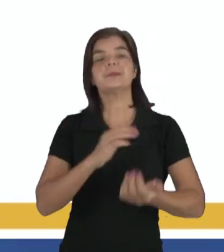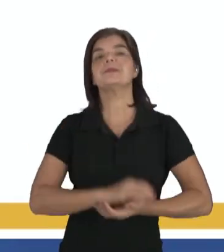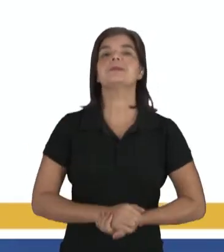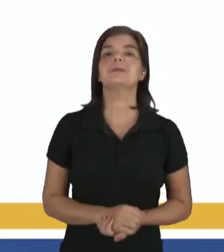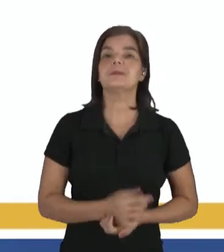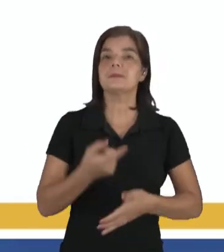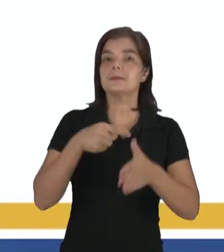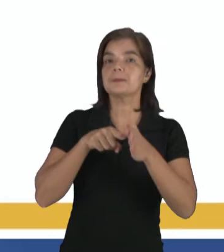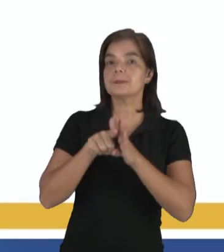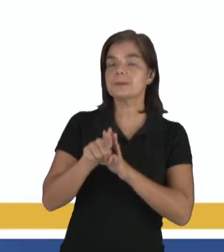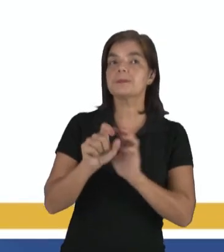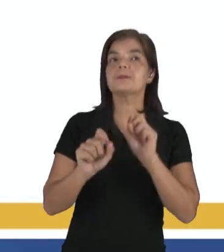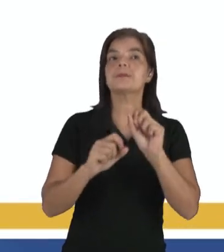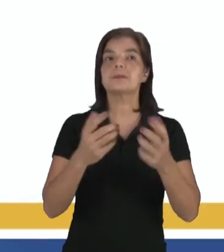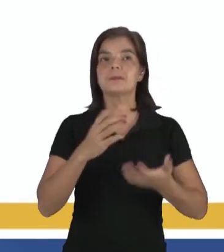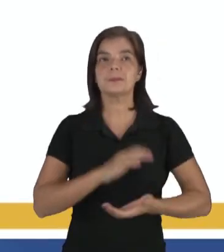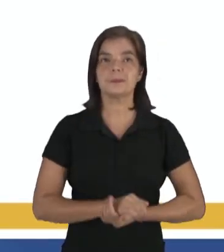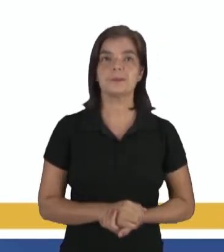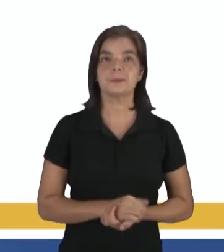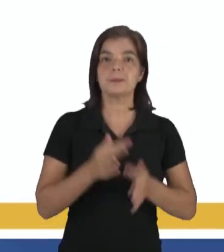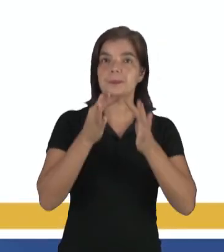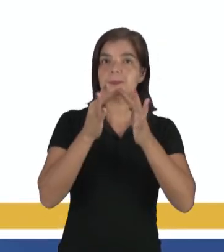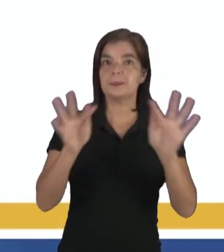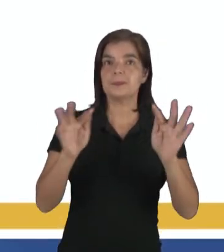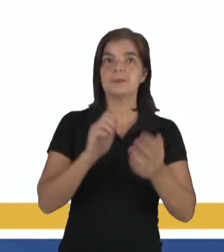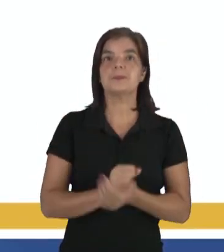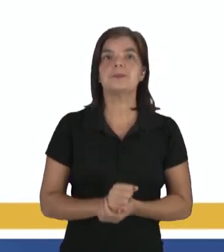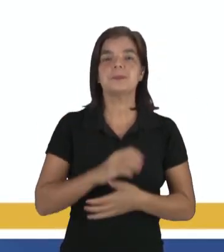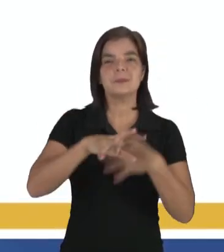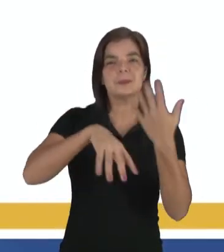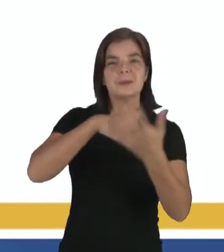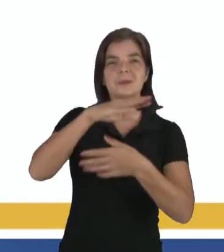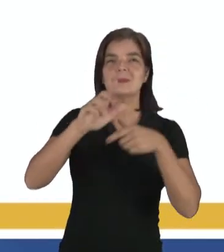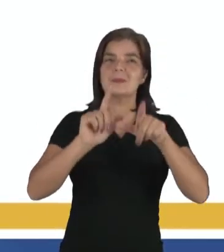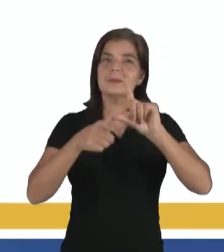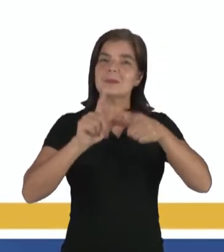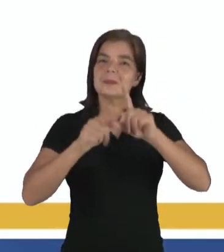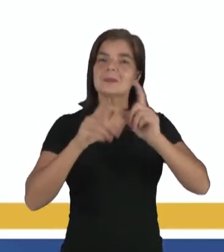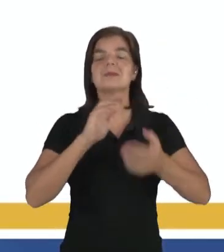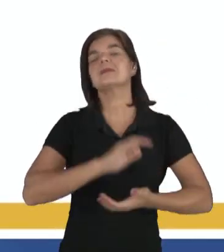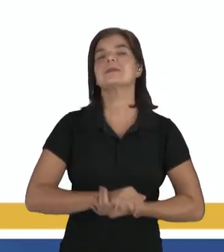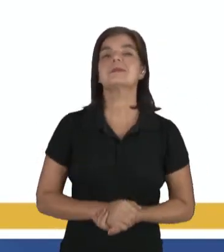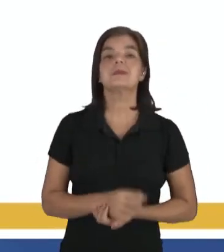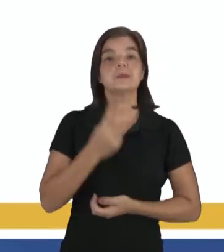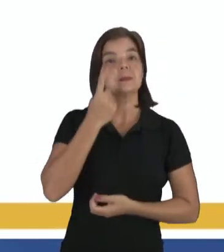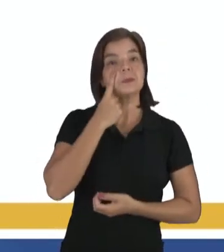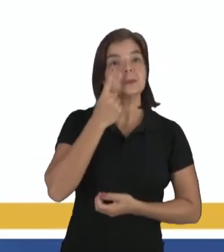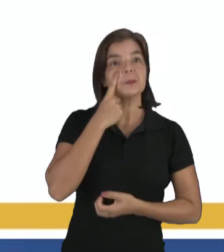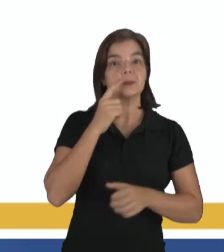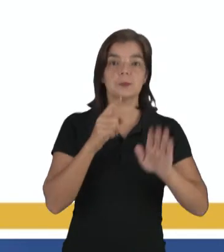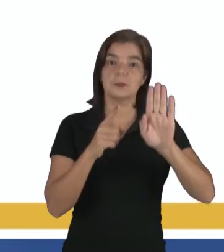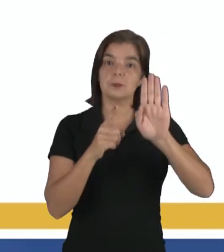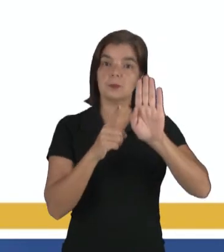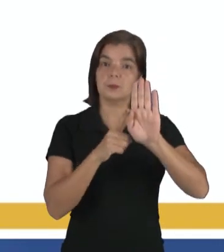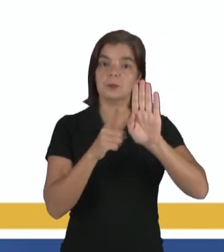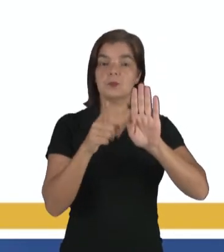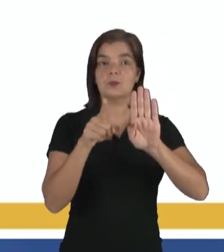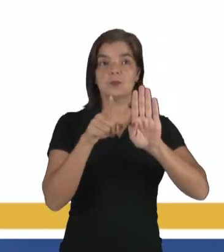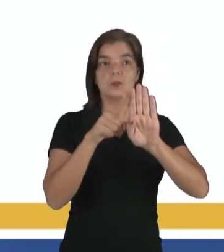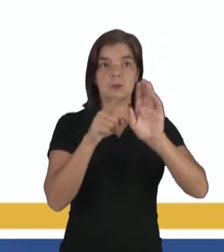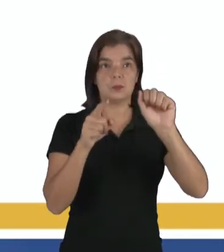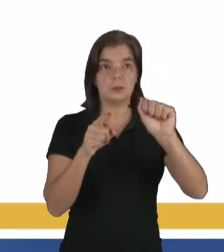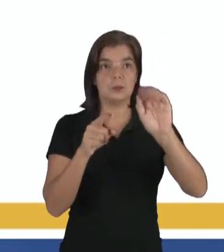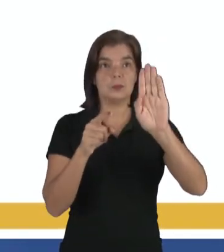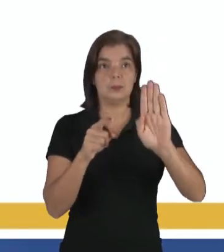vamos lá na primeira questão tem a unscramble the letters desembaralhe as letras então nós temos aí quatro